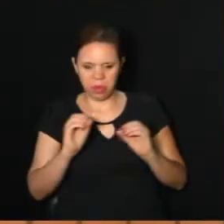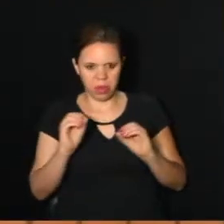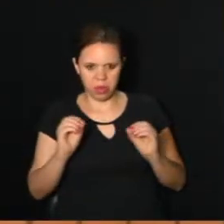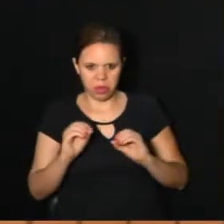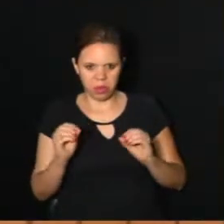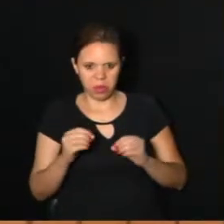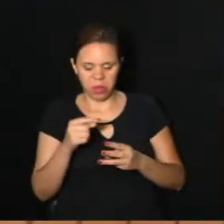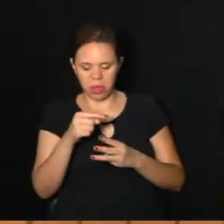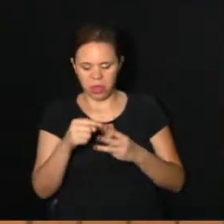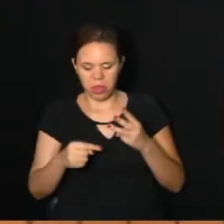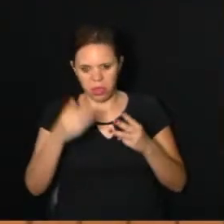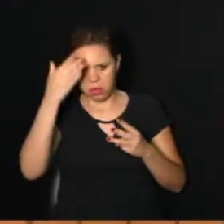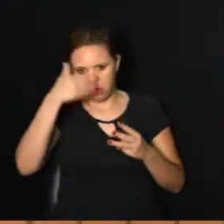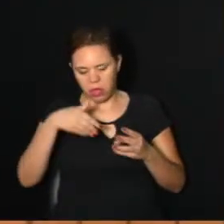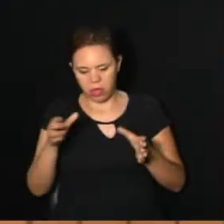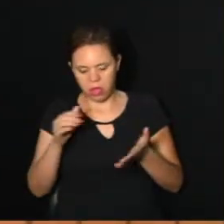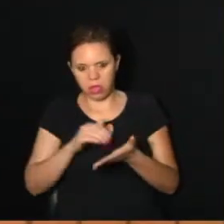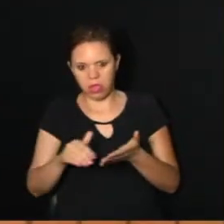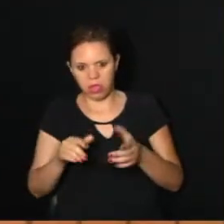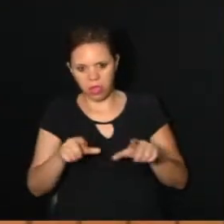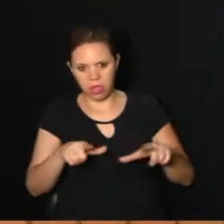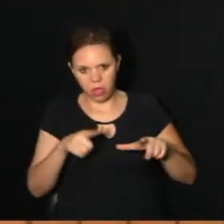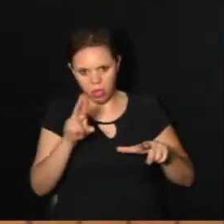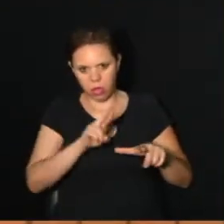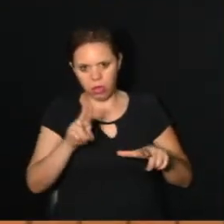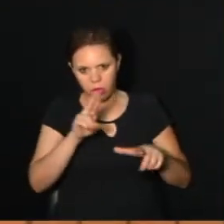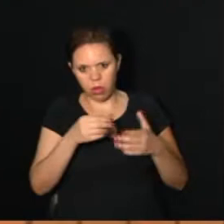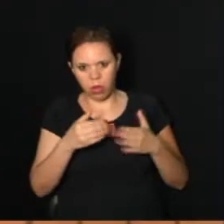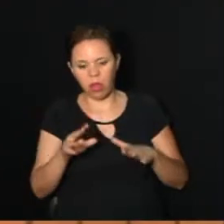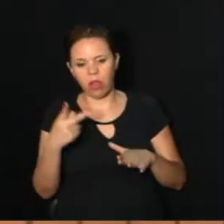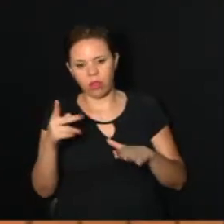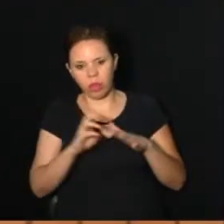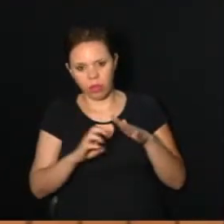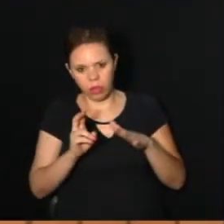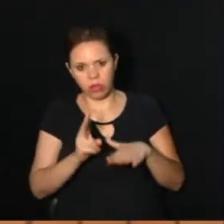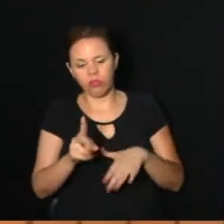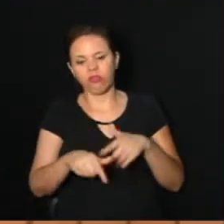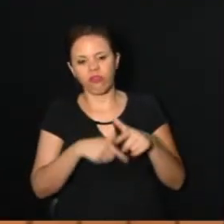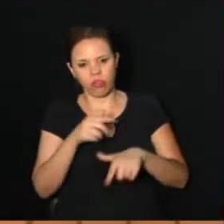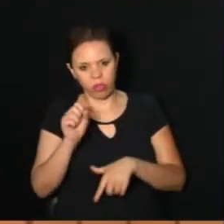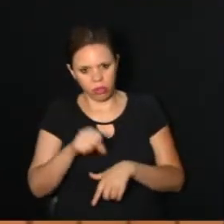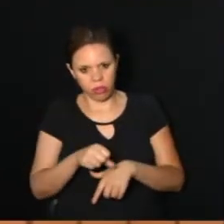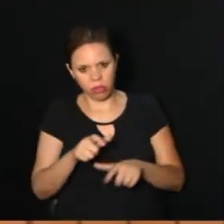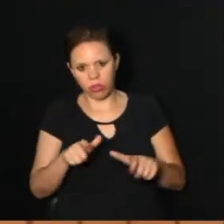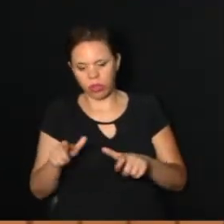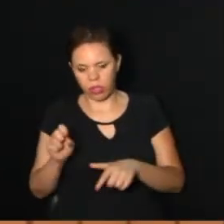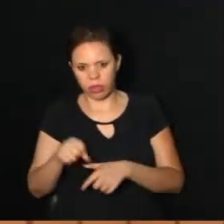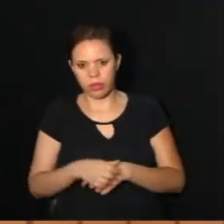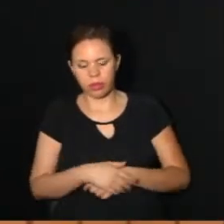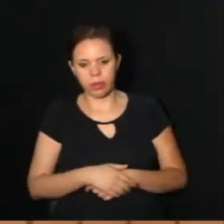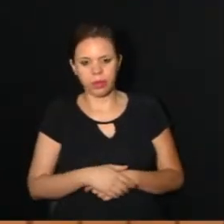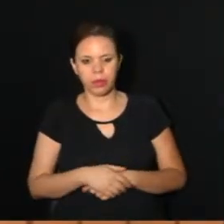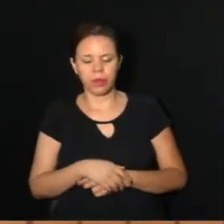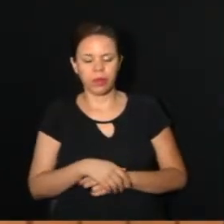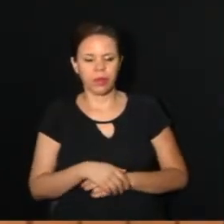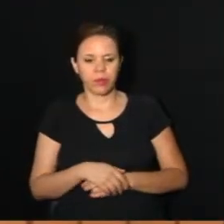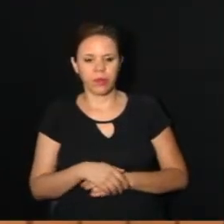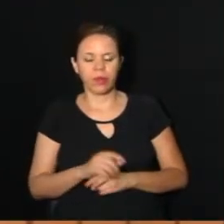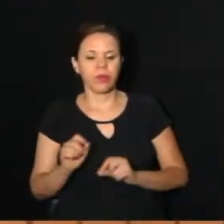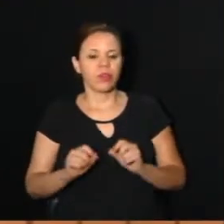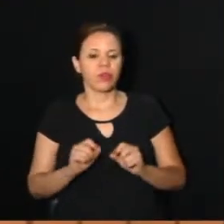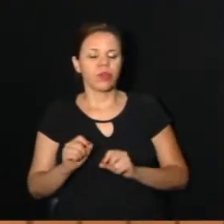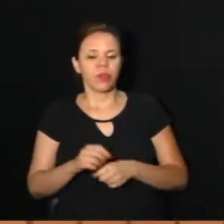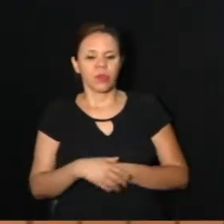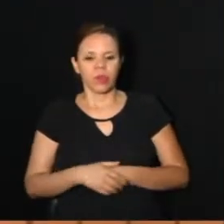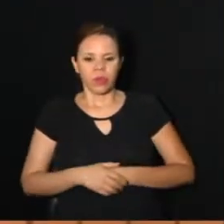3 pareceres, eu dou uma certidão de uso e ele abre a sua empresa e continua com a atividade no rural. Tá? O que